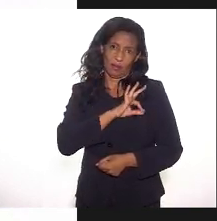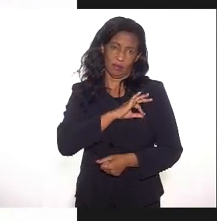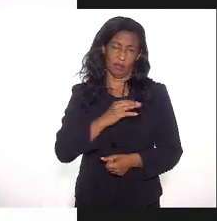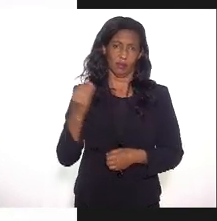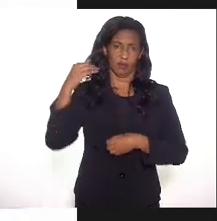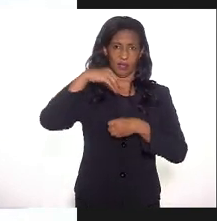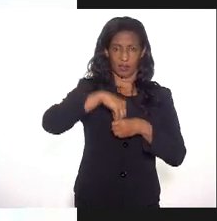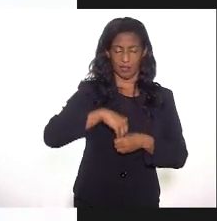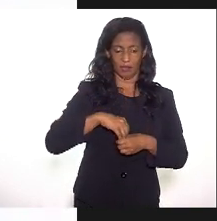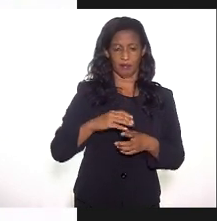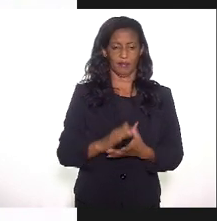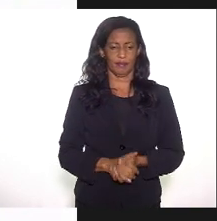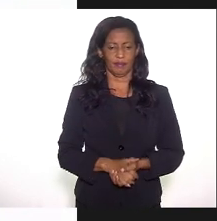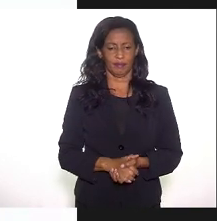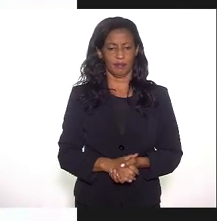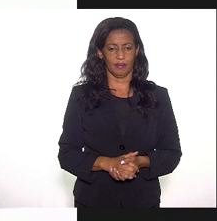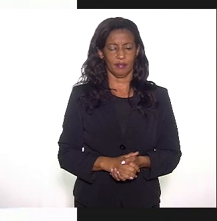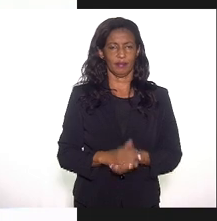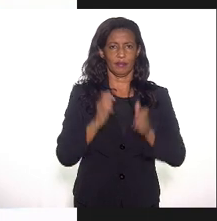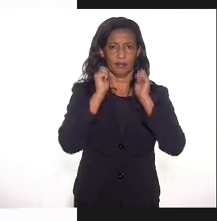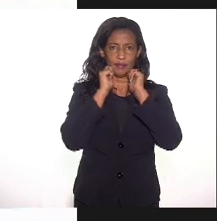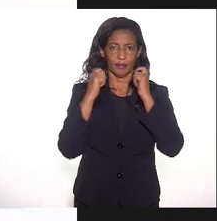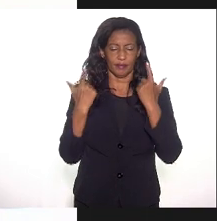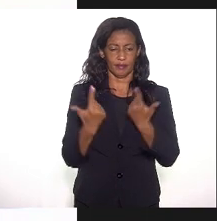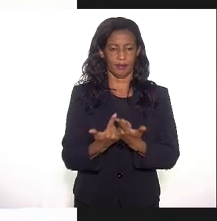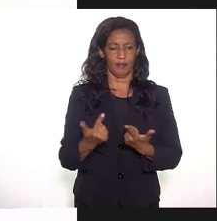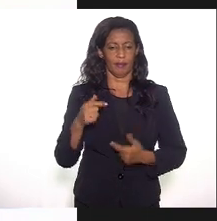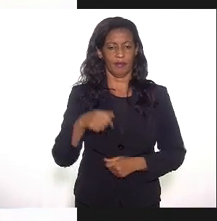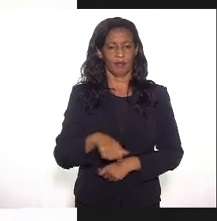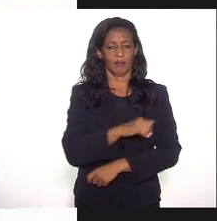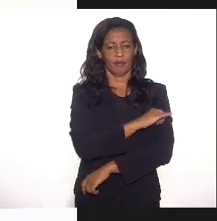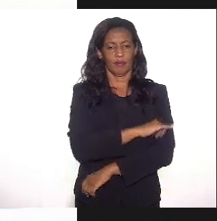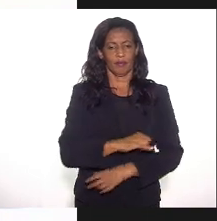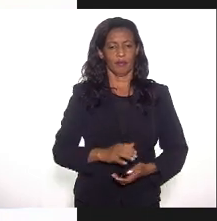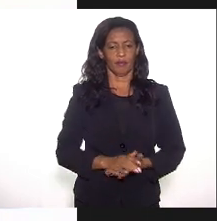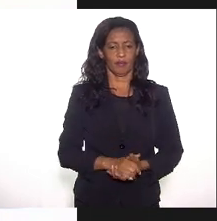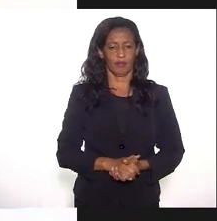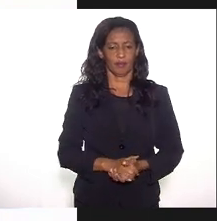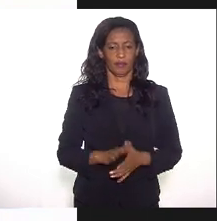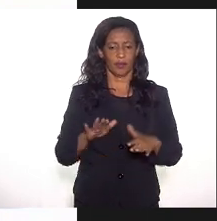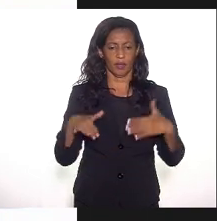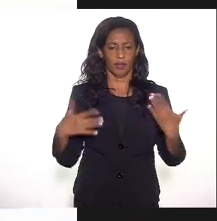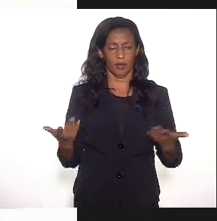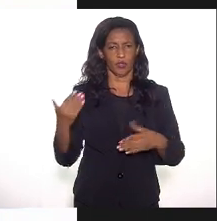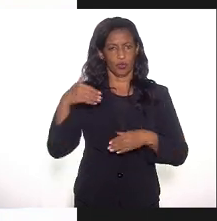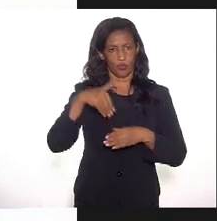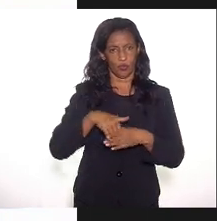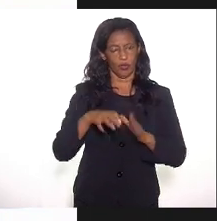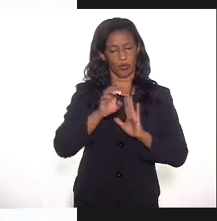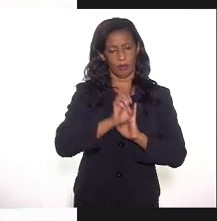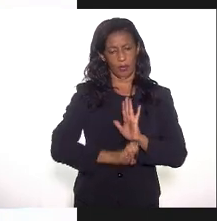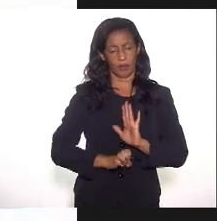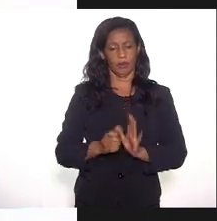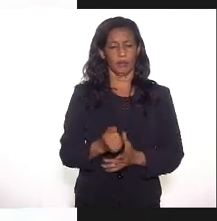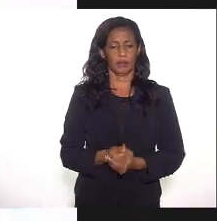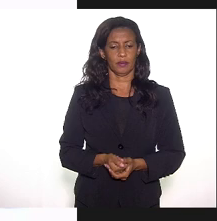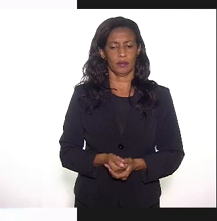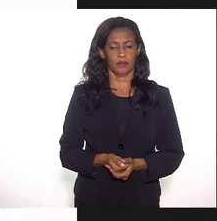dentro da Assembleia Legislativa aqui do Rio. Então, a gente botou essa emenda que